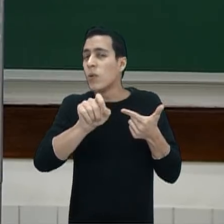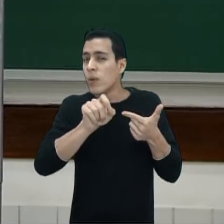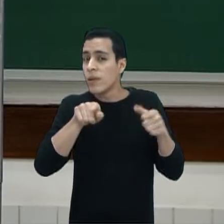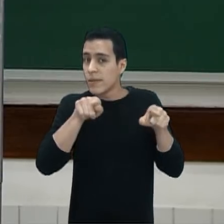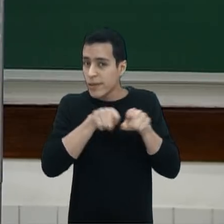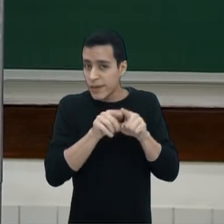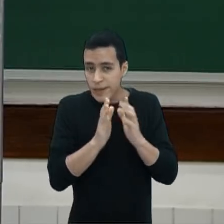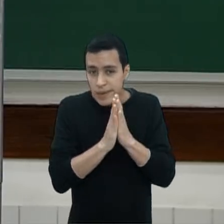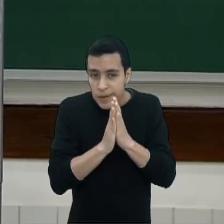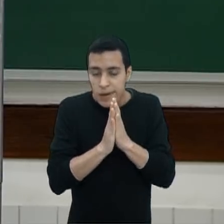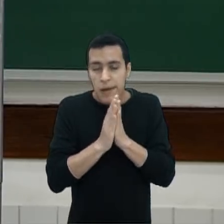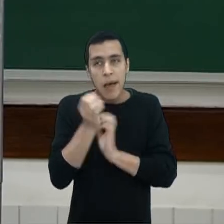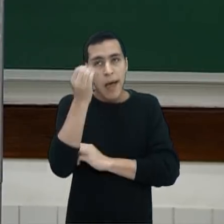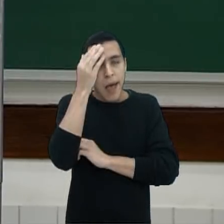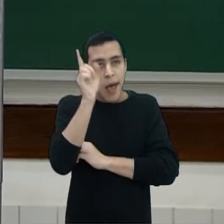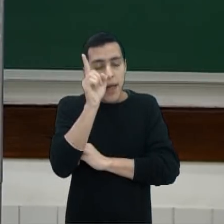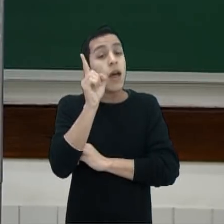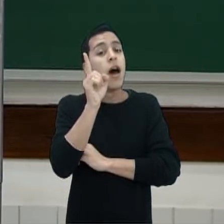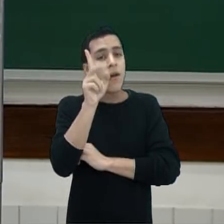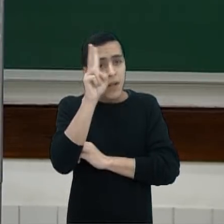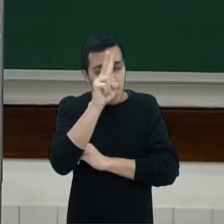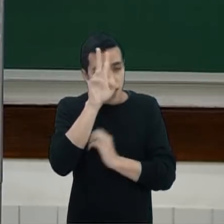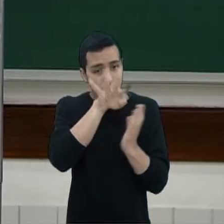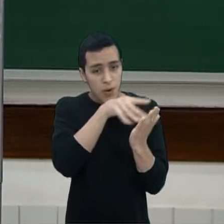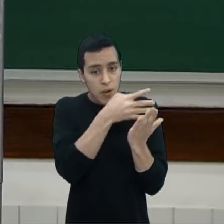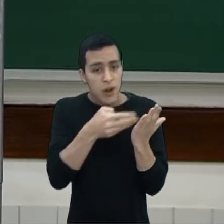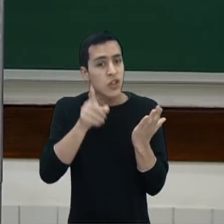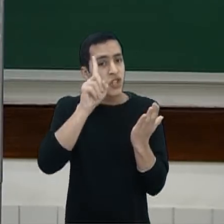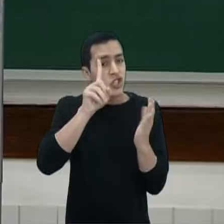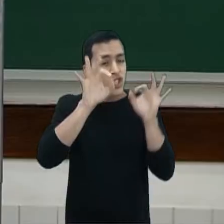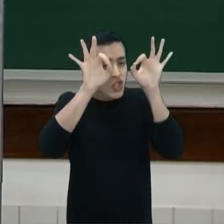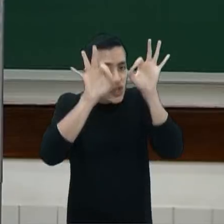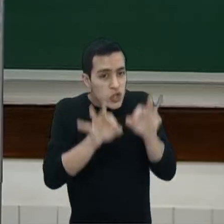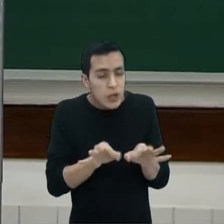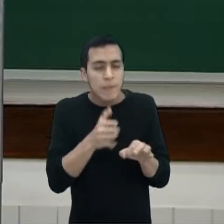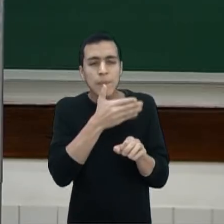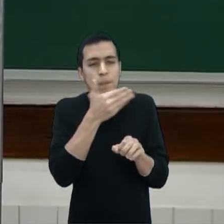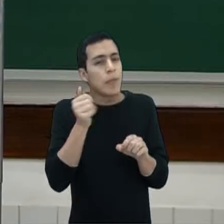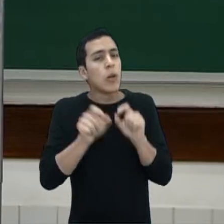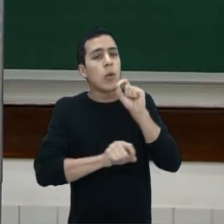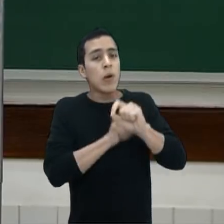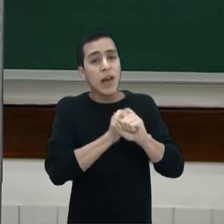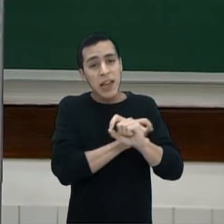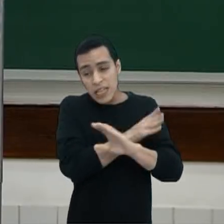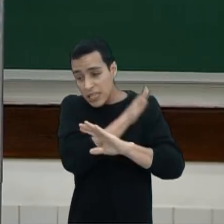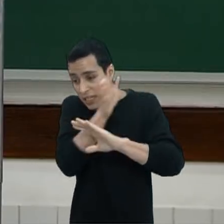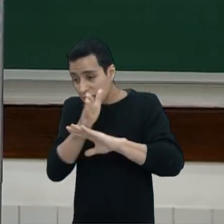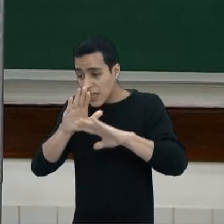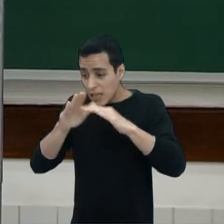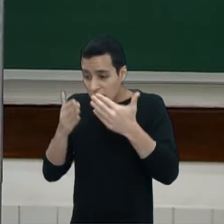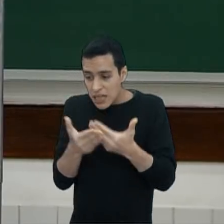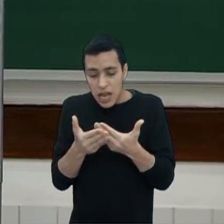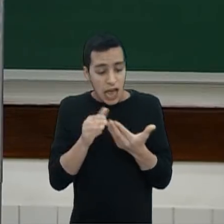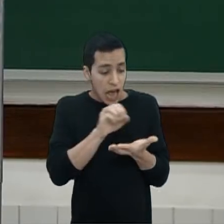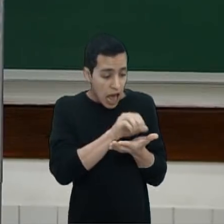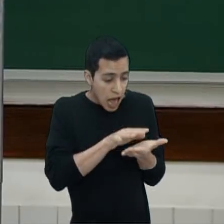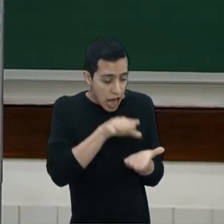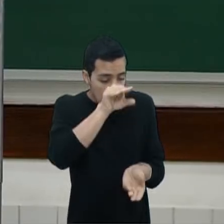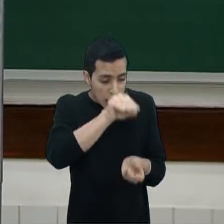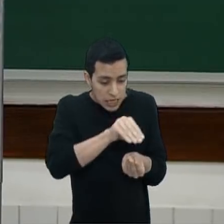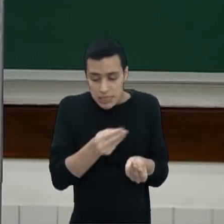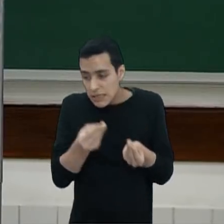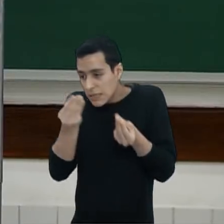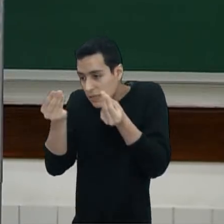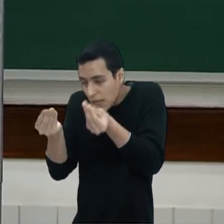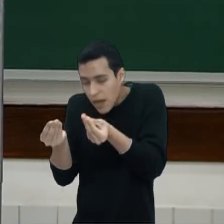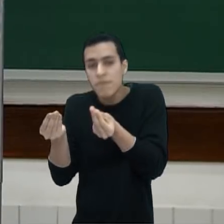de verificar um cronograma de dia e horário melhor para que vocês possam ir até a escola, levar as atividades, né,